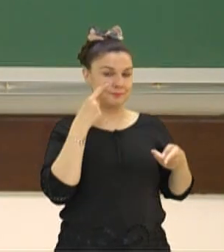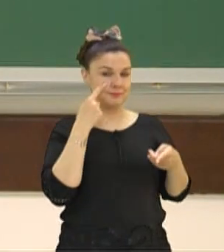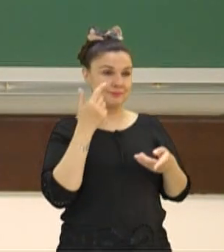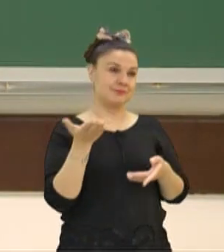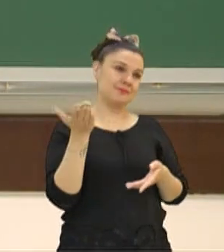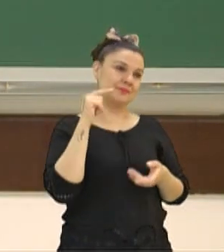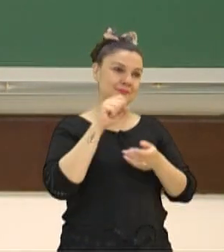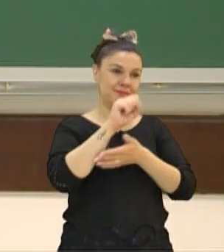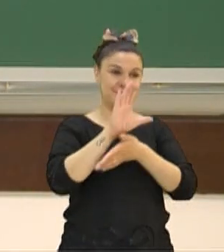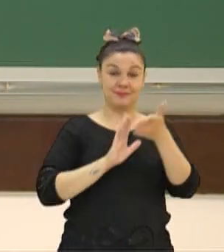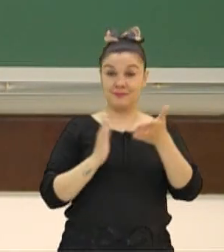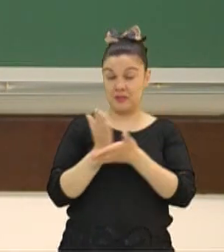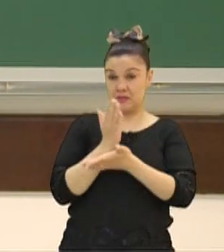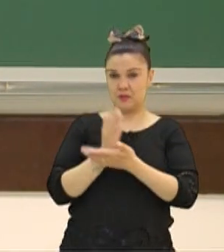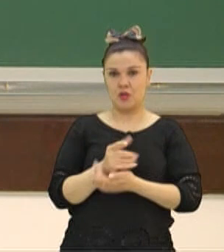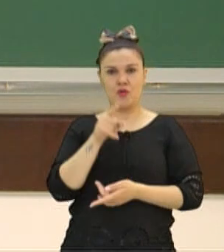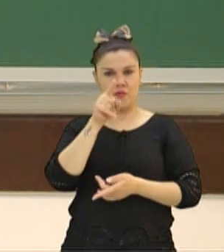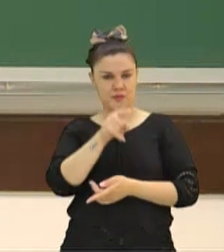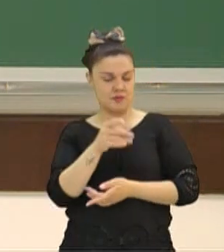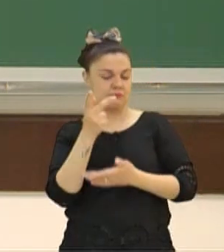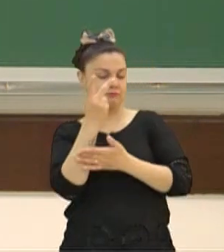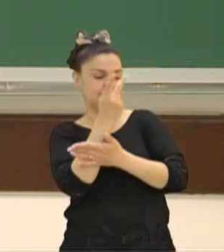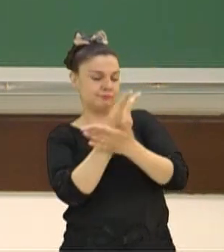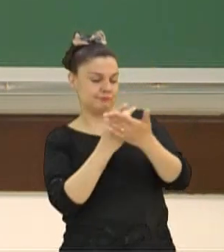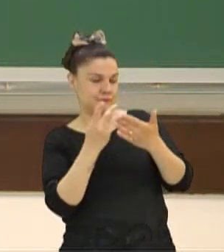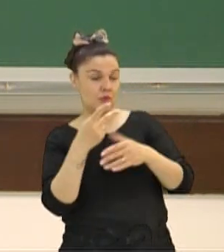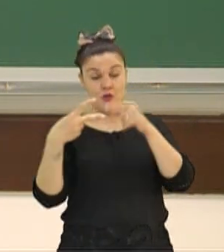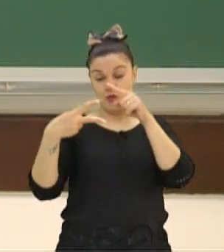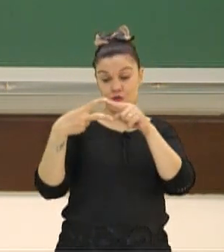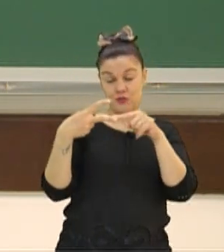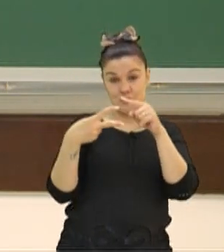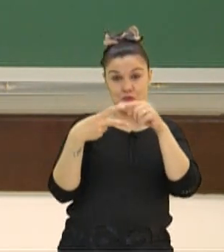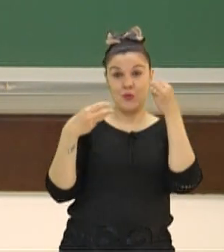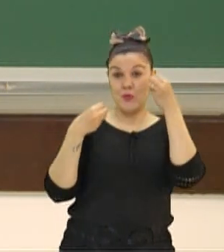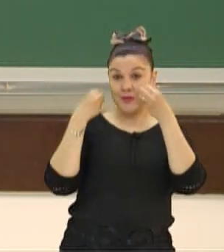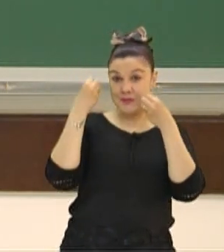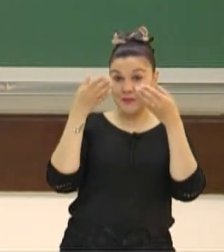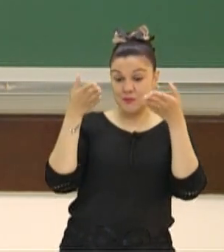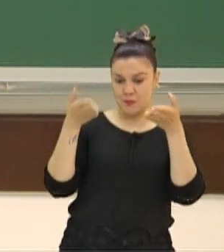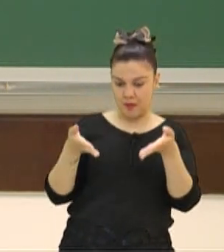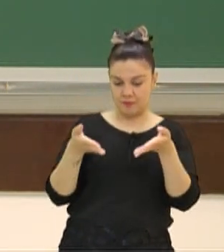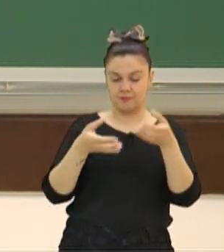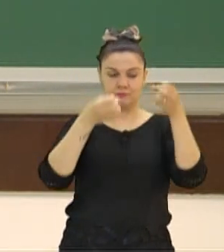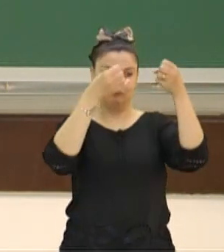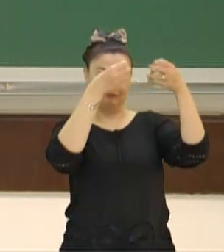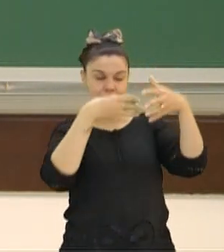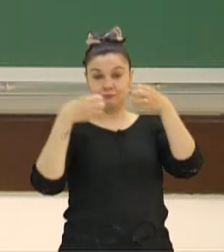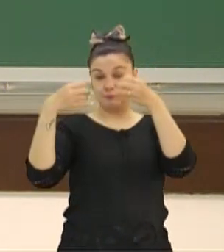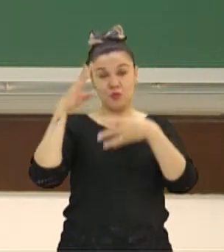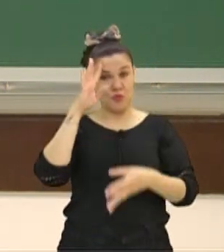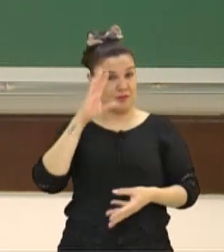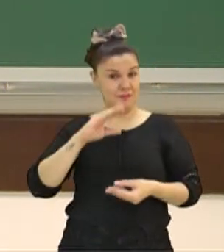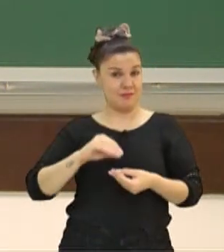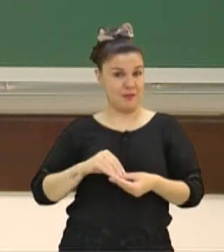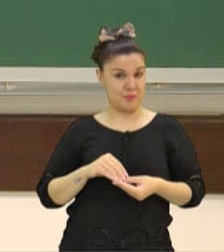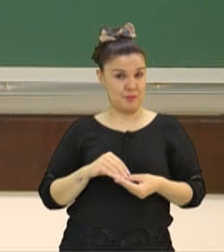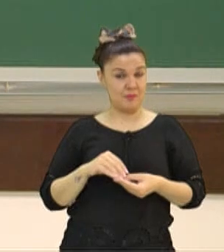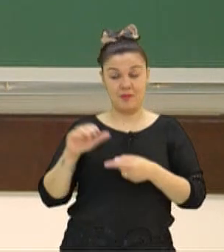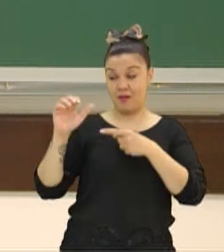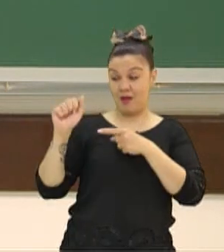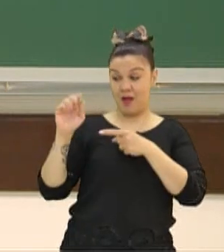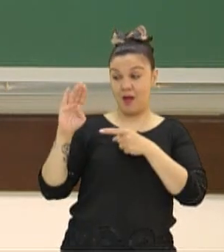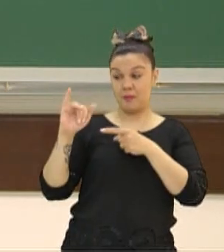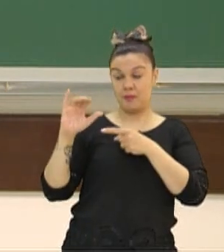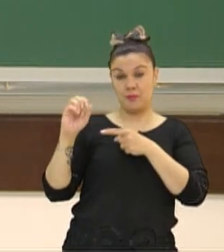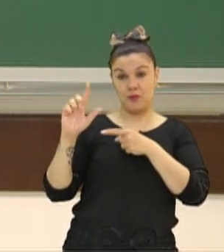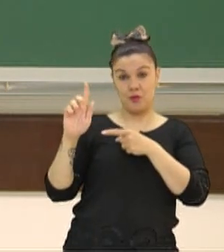essa atividade no caderno. Você pode desenhar os dois experimentos e colocar o que você entendeu sobre a